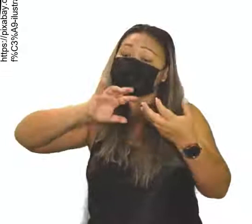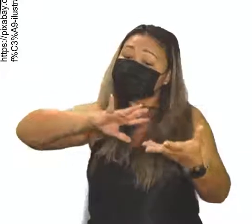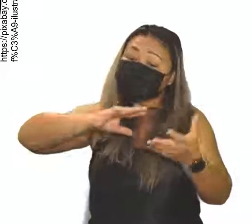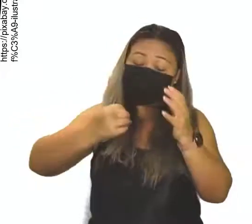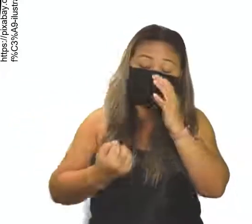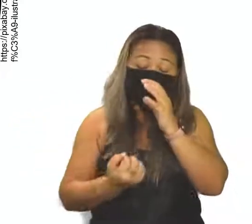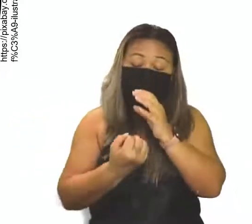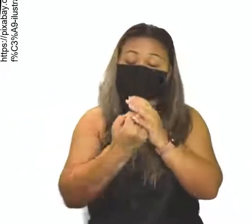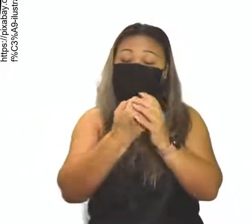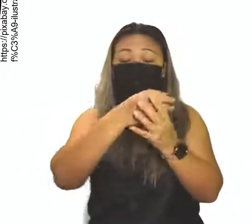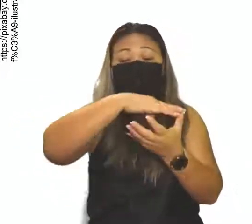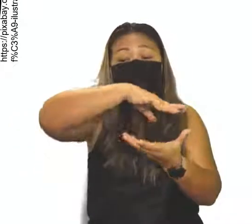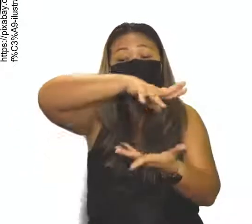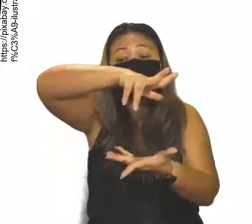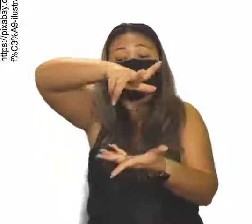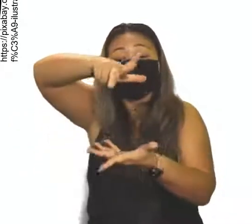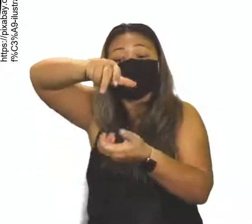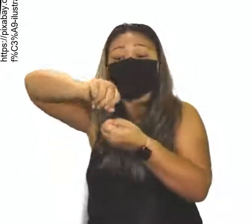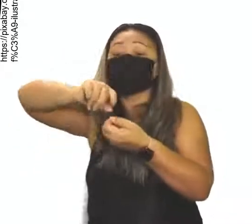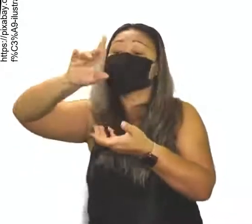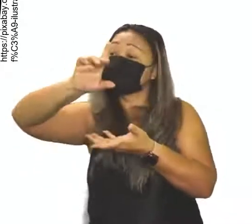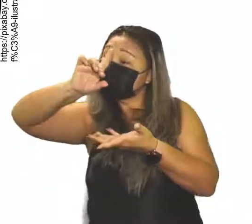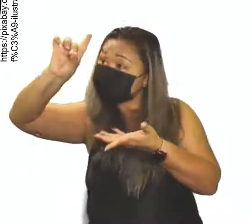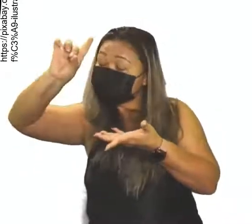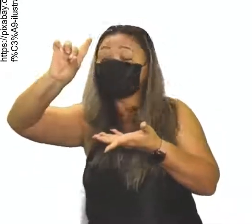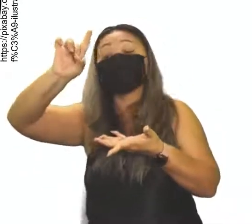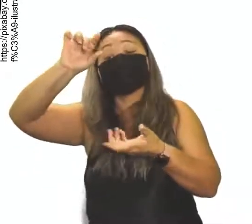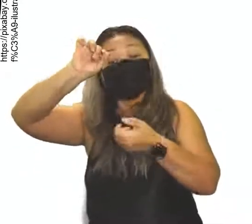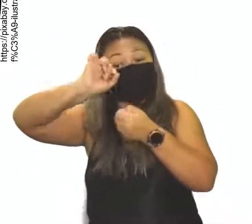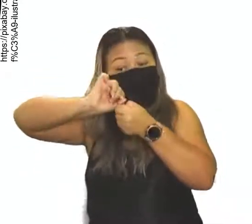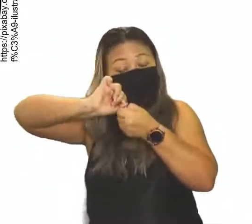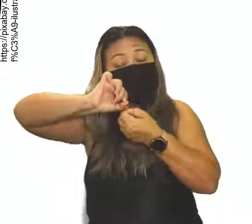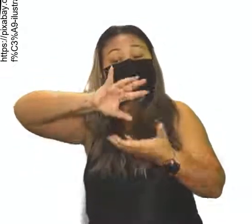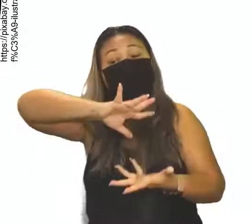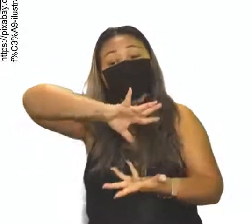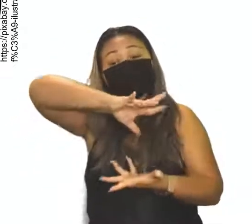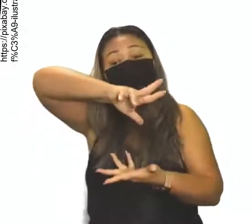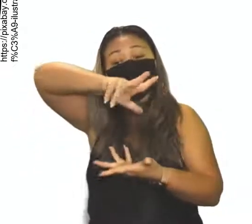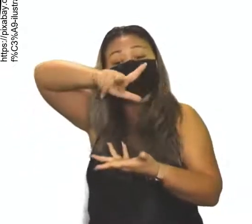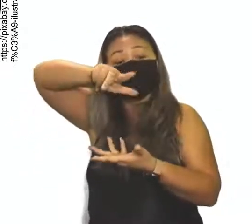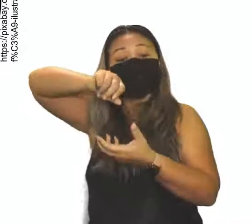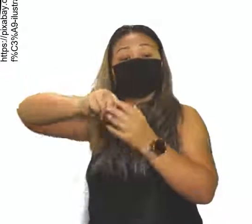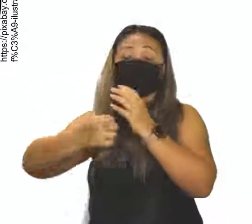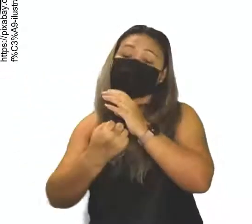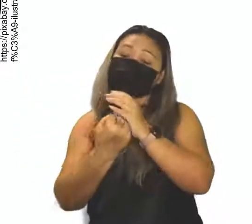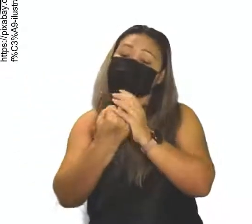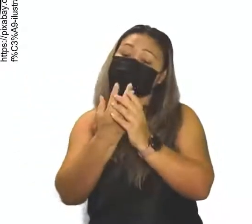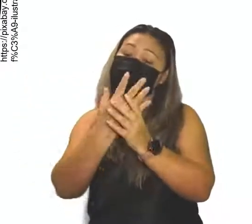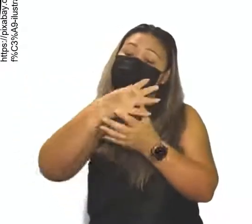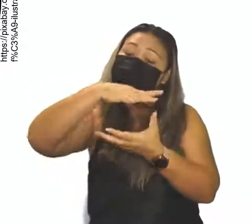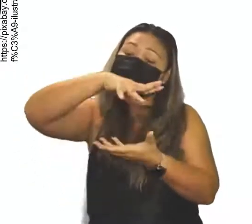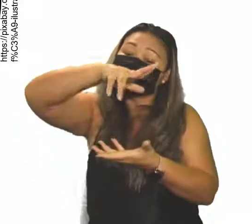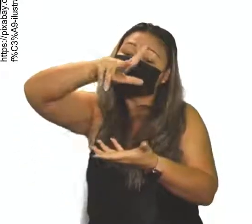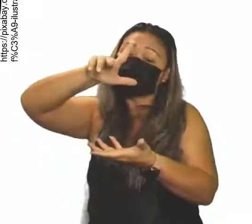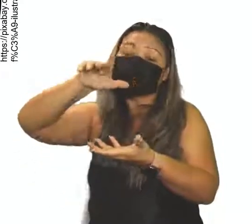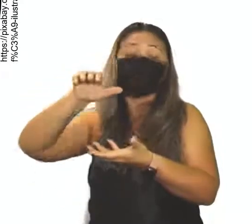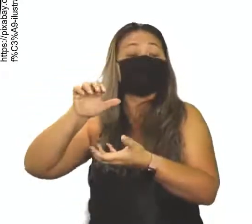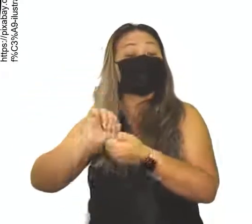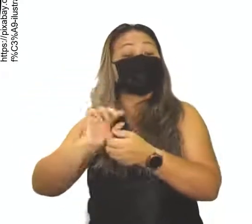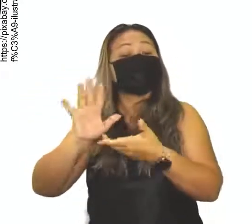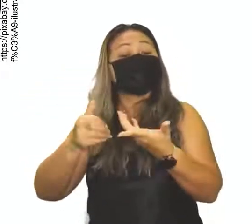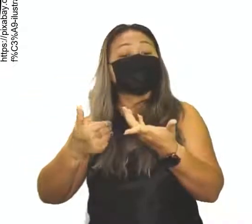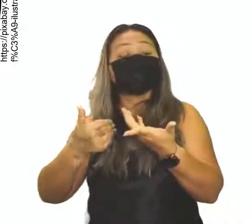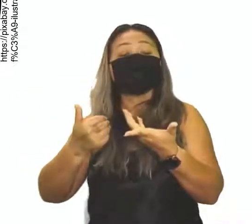Deus. Muita gente acredita nisso, que é a teoria do criacionista, né? Criacionismo.